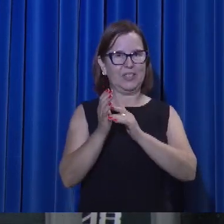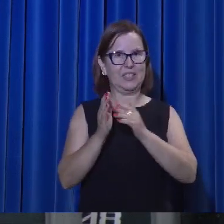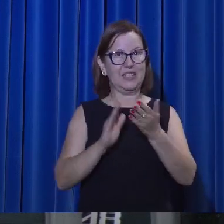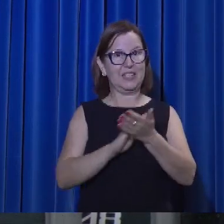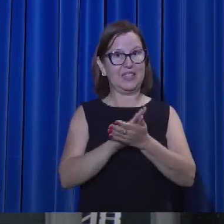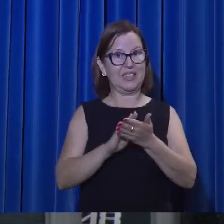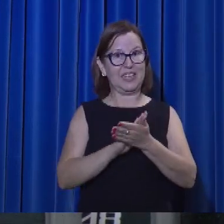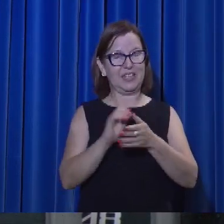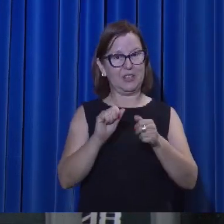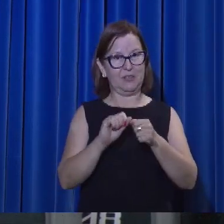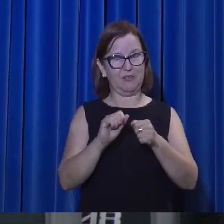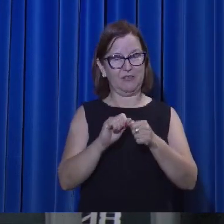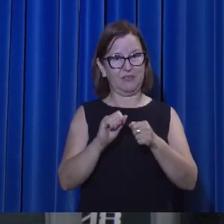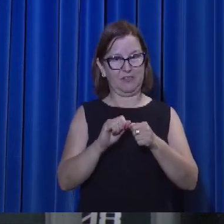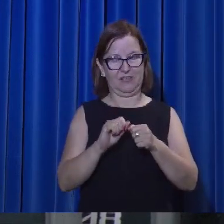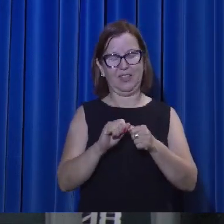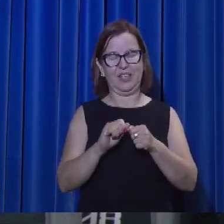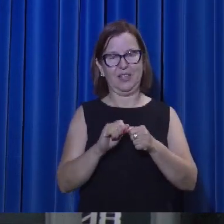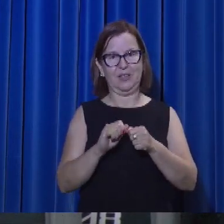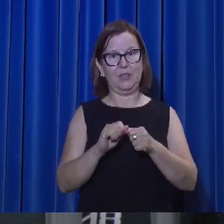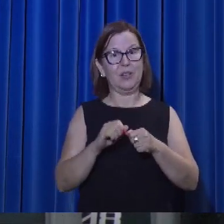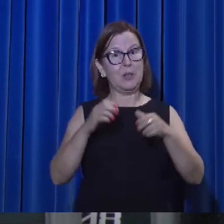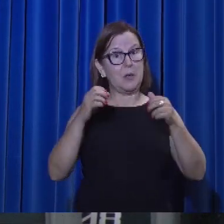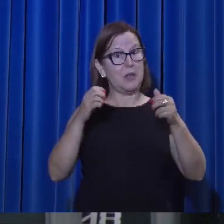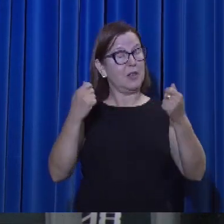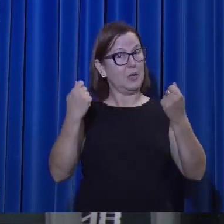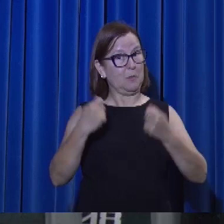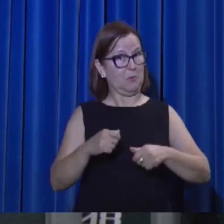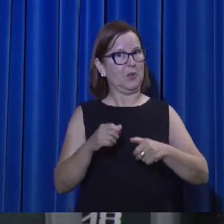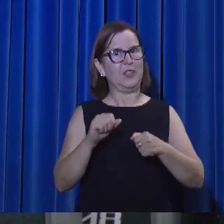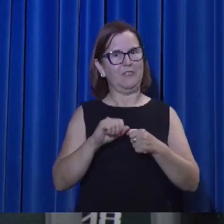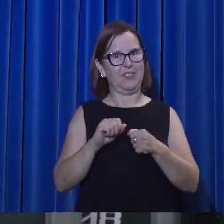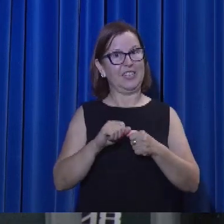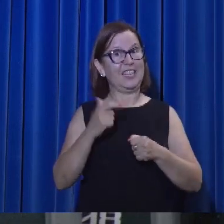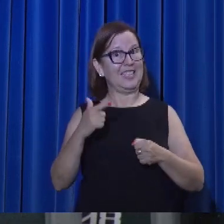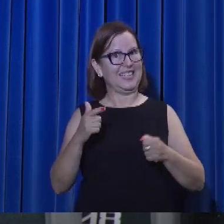Deus não prova a sua existência, ele a declara.